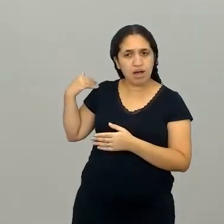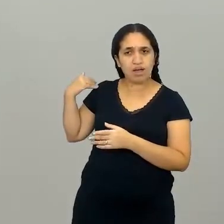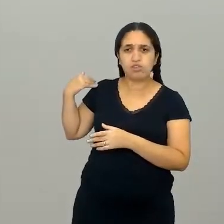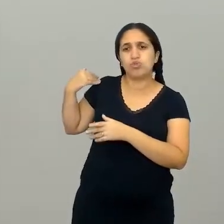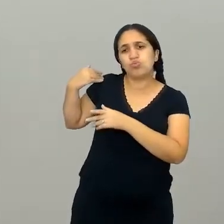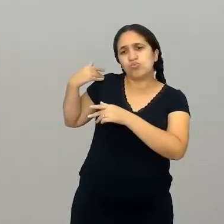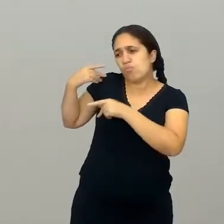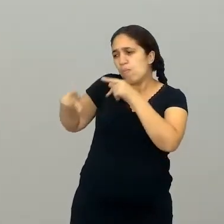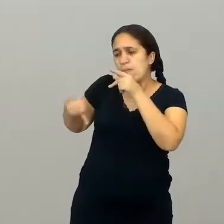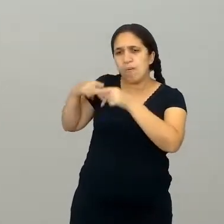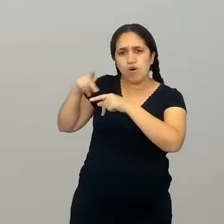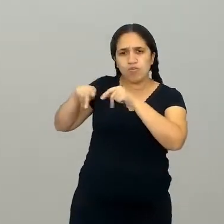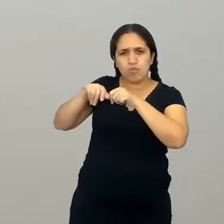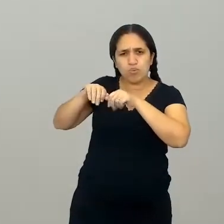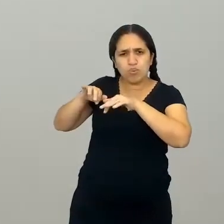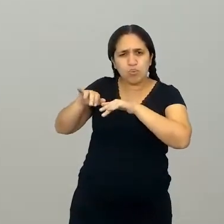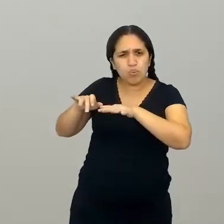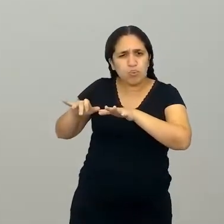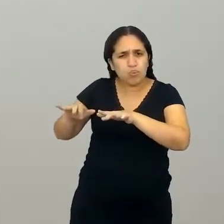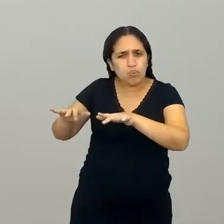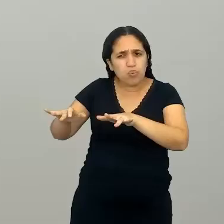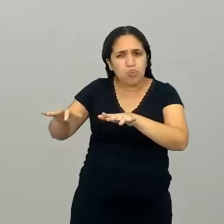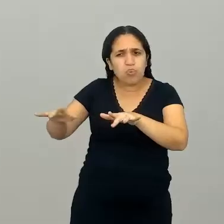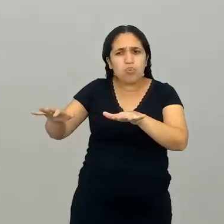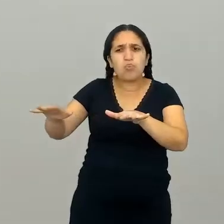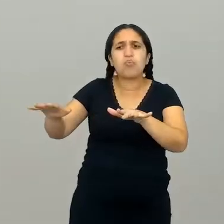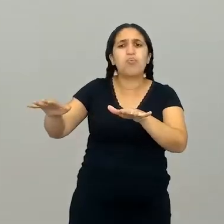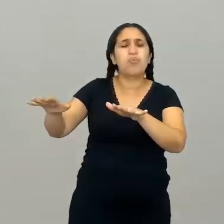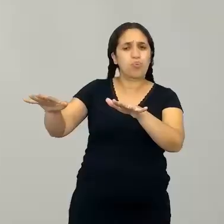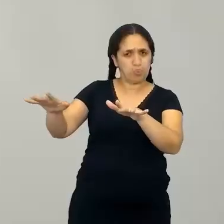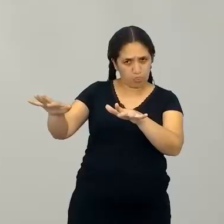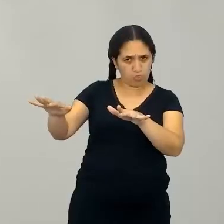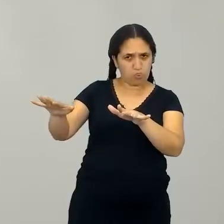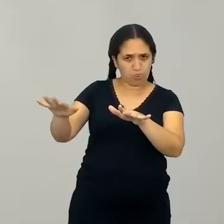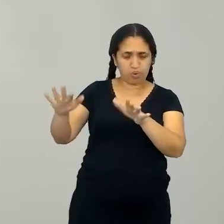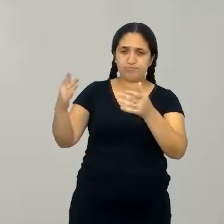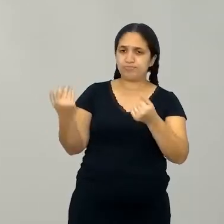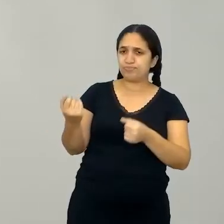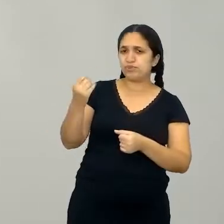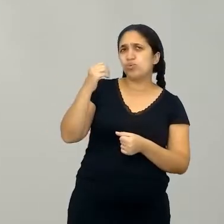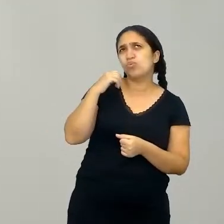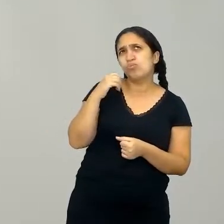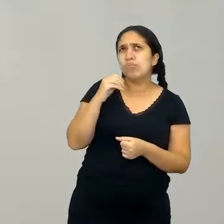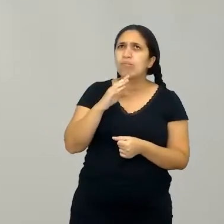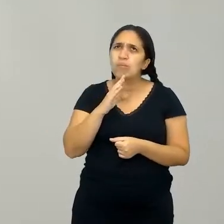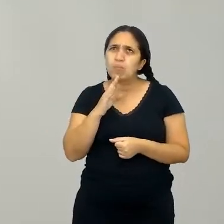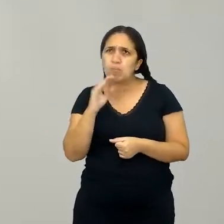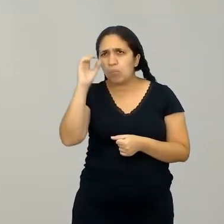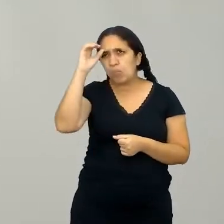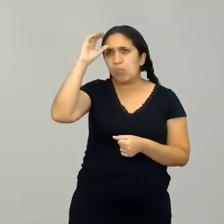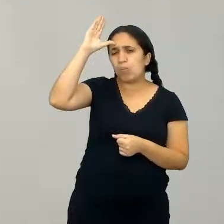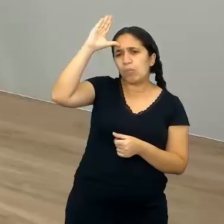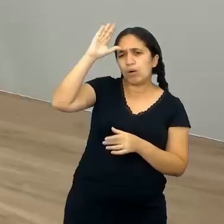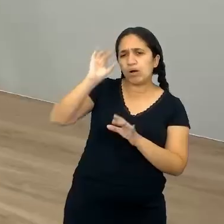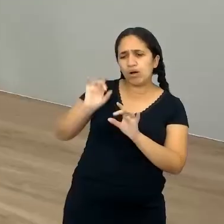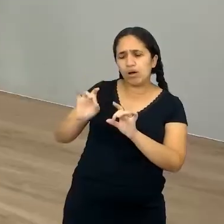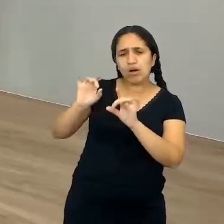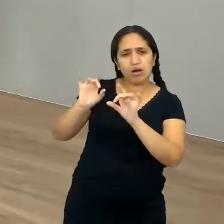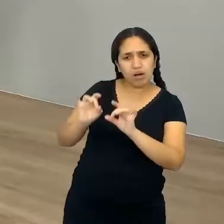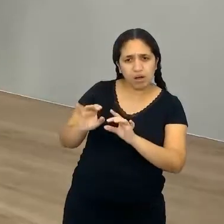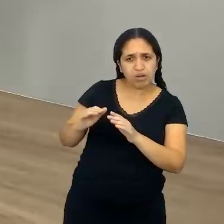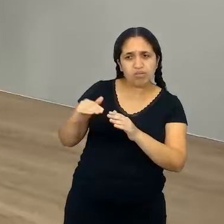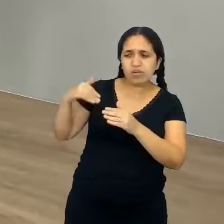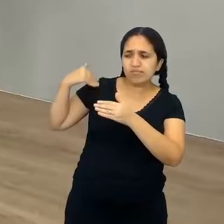começa a se expandir, professor Valmir, os nossos conhecimentos técnicos, eles vêm também